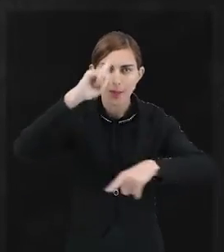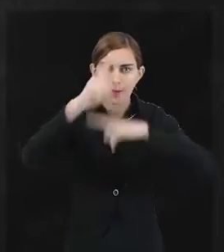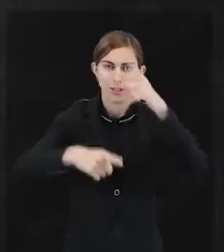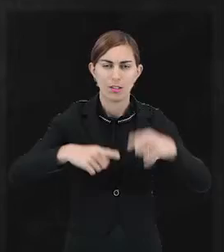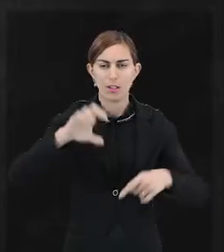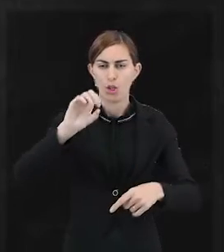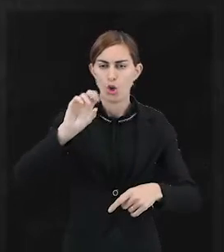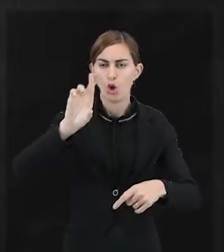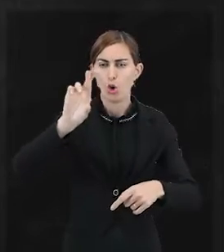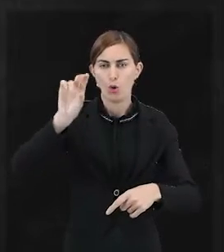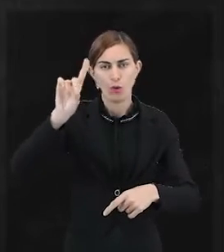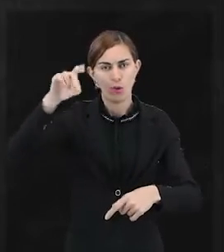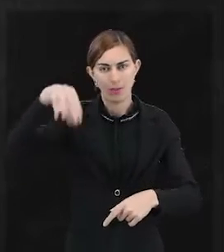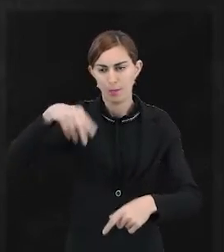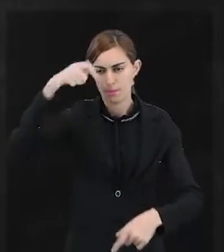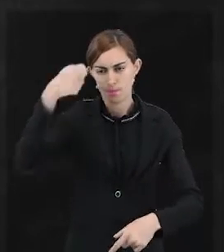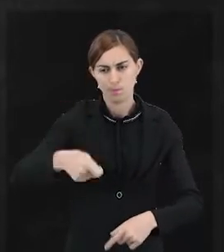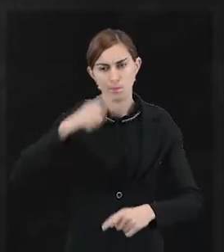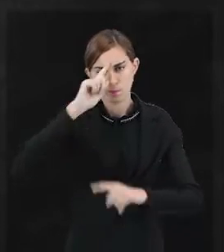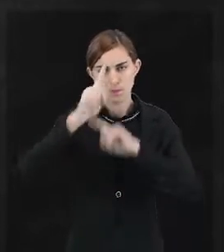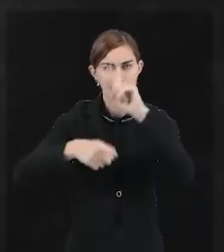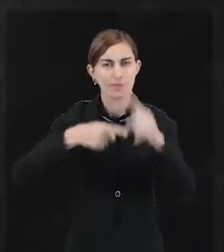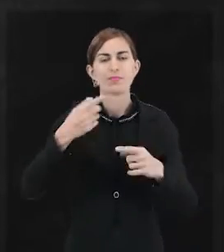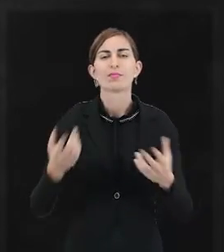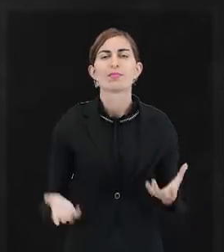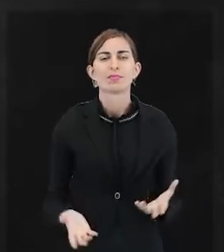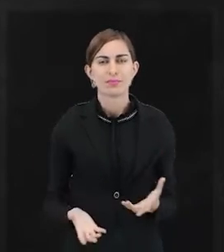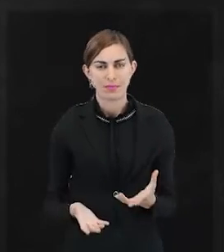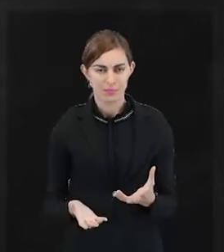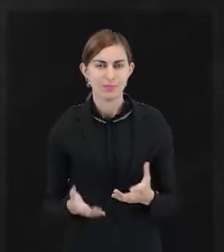né? Ela passa um comando, que geralmente é